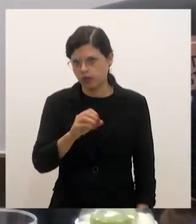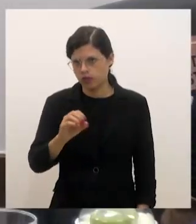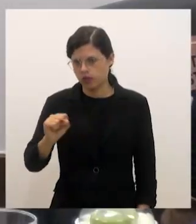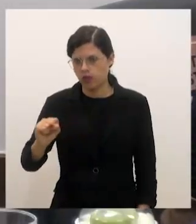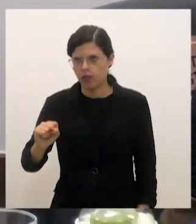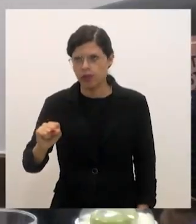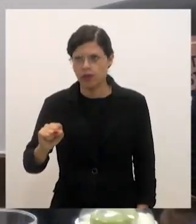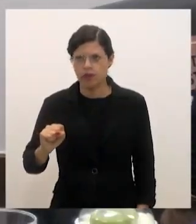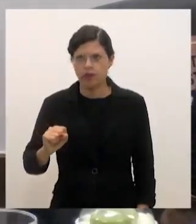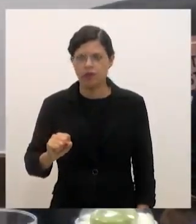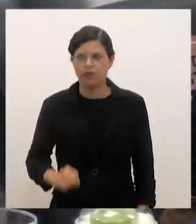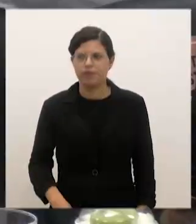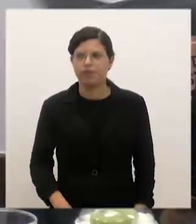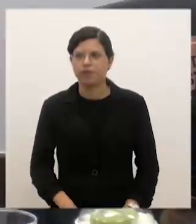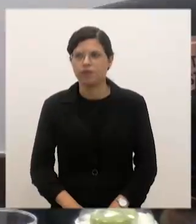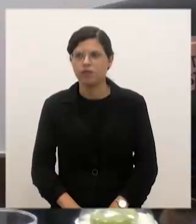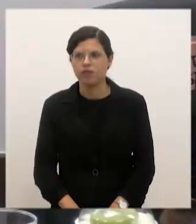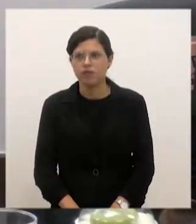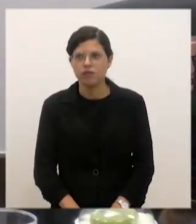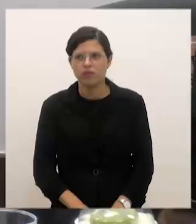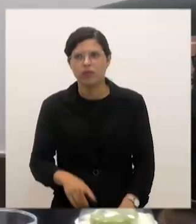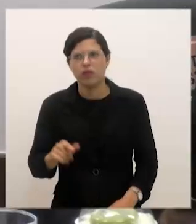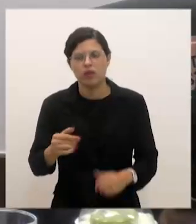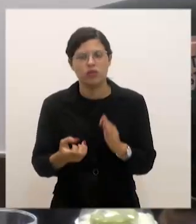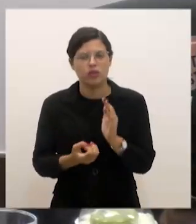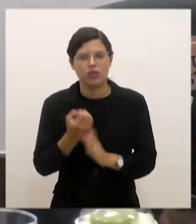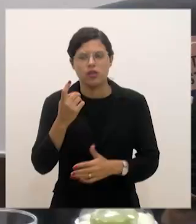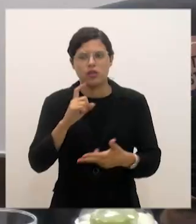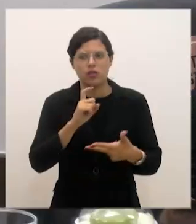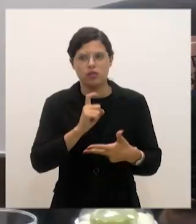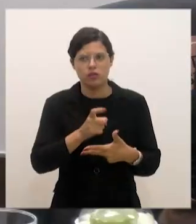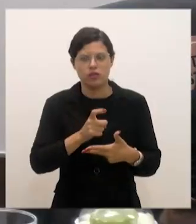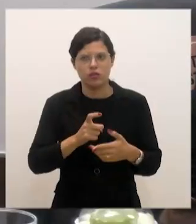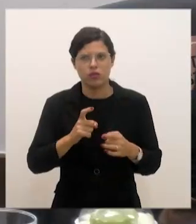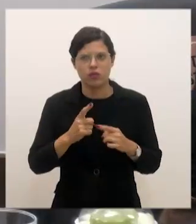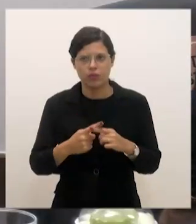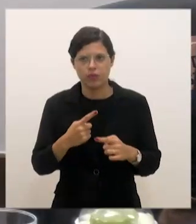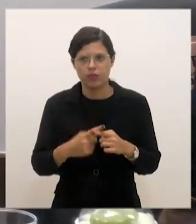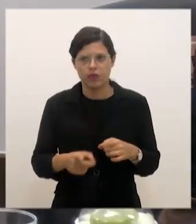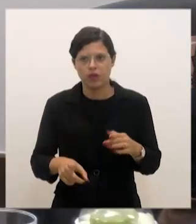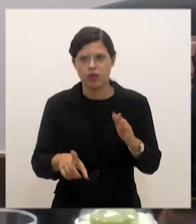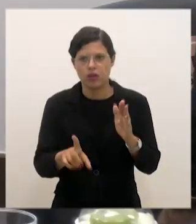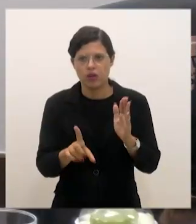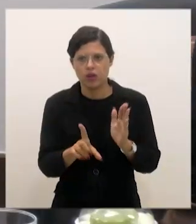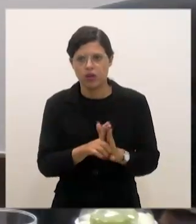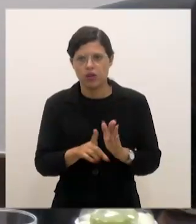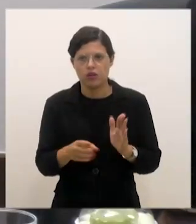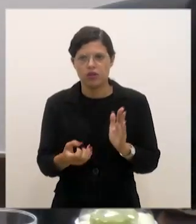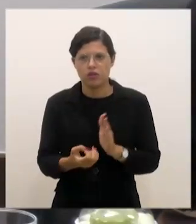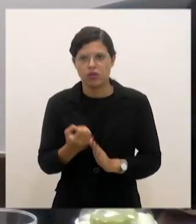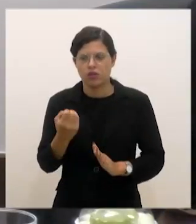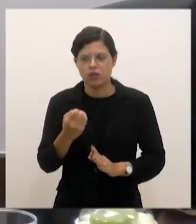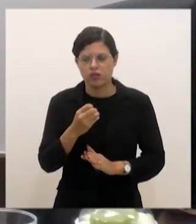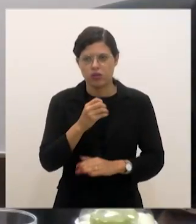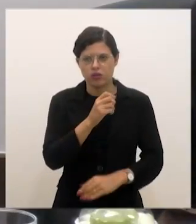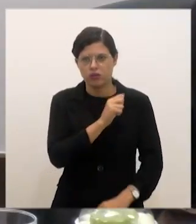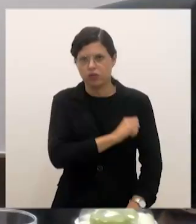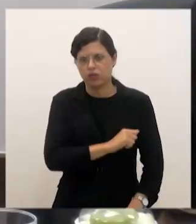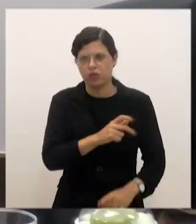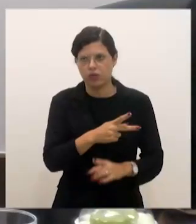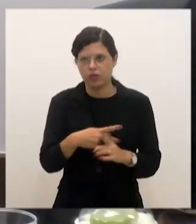não foi de autoria do Executivo. Porque a Lei de Criação do Rio Previdência, de